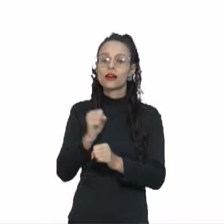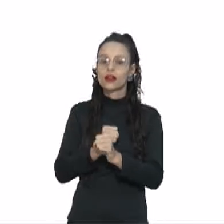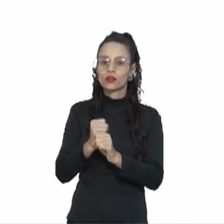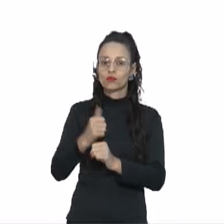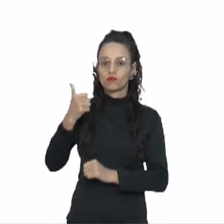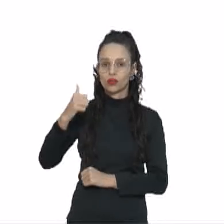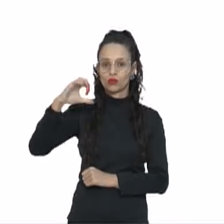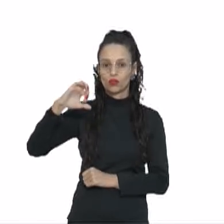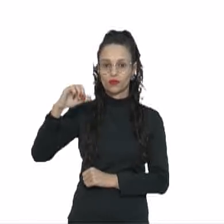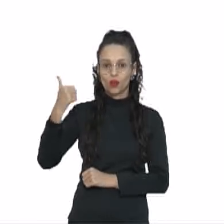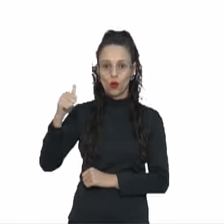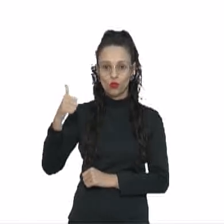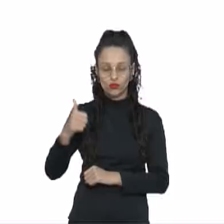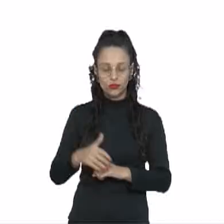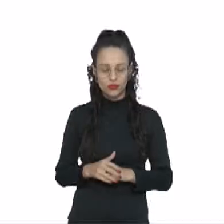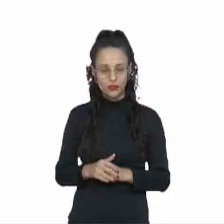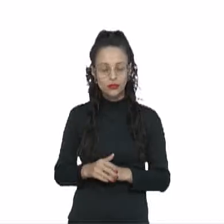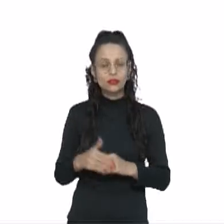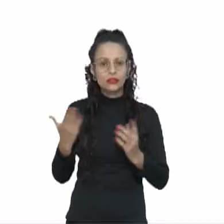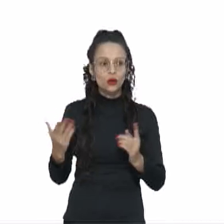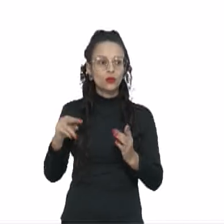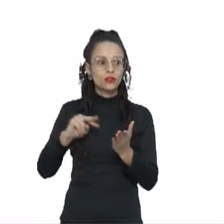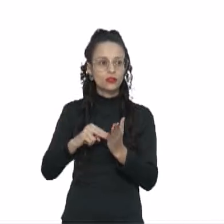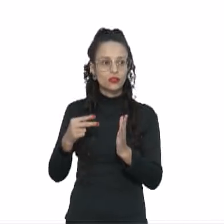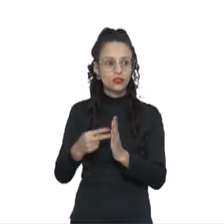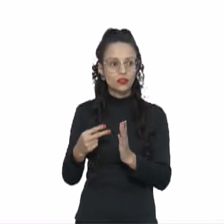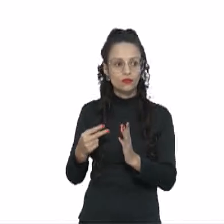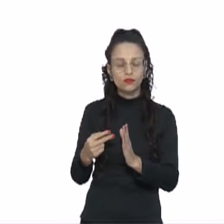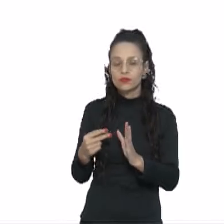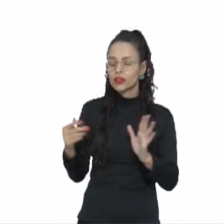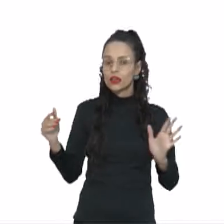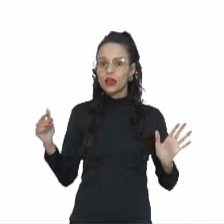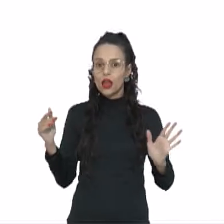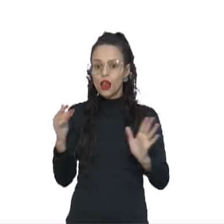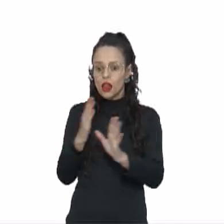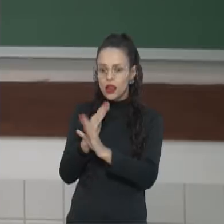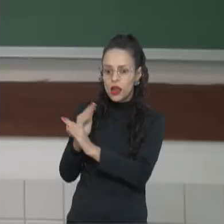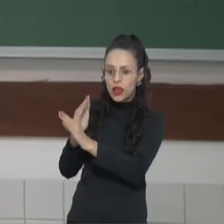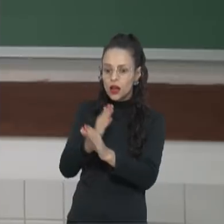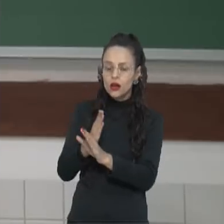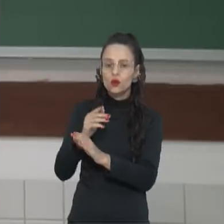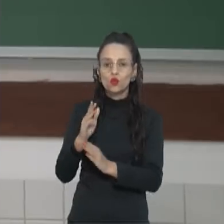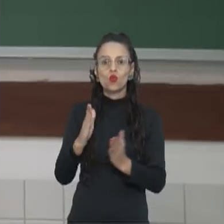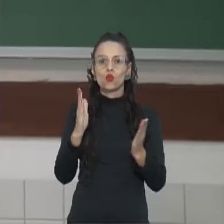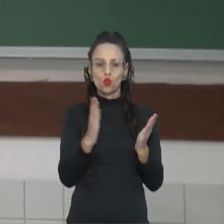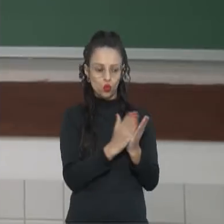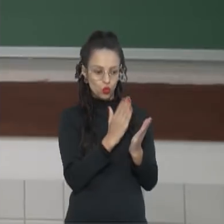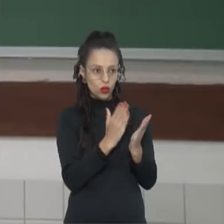em 1911. Tá, se ela foi redescoberta, ela se perdeu no tempo. E realmente